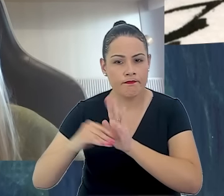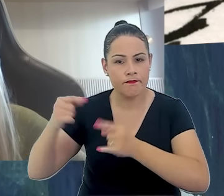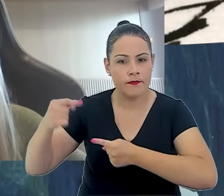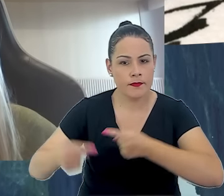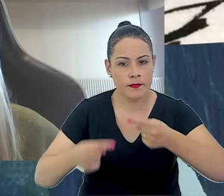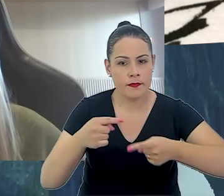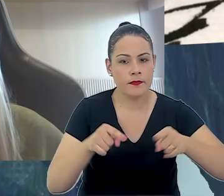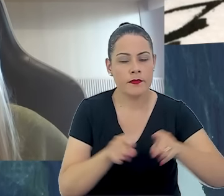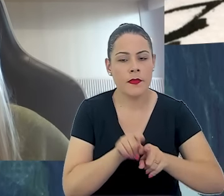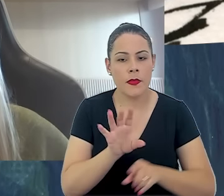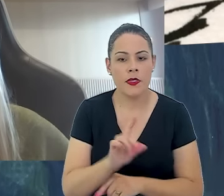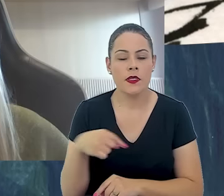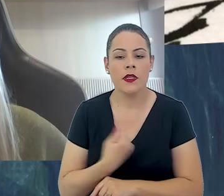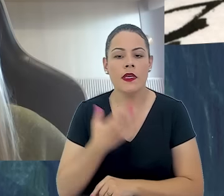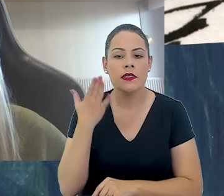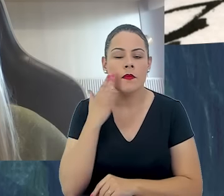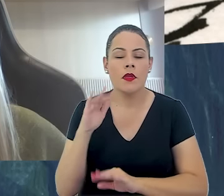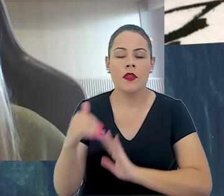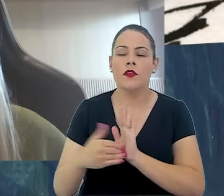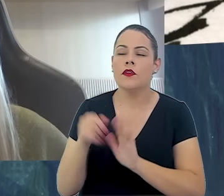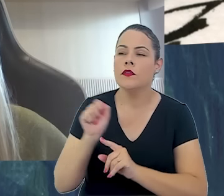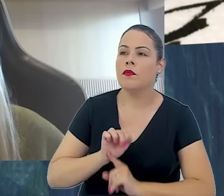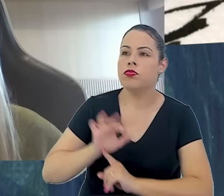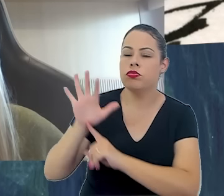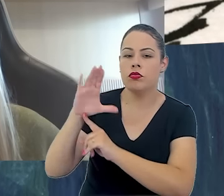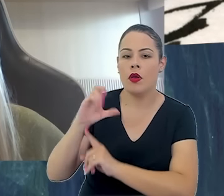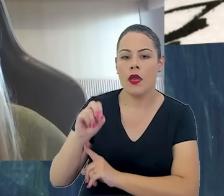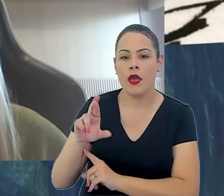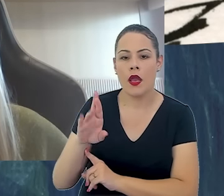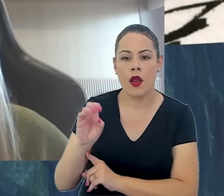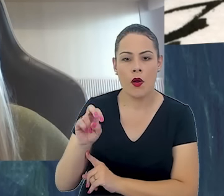agenda. O Luiz falou do nosso orçamento de carbono